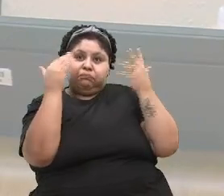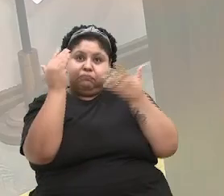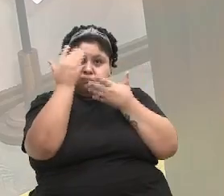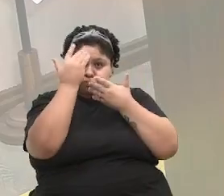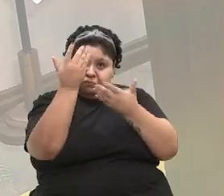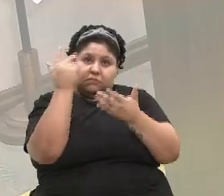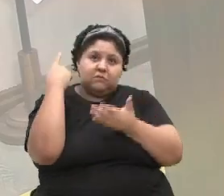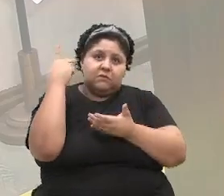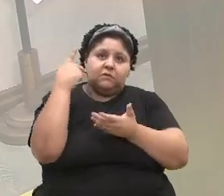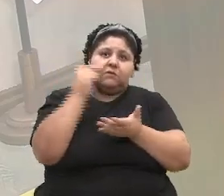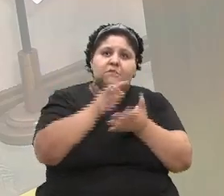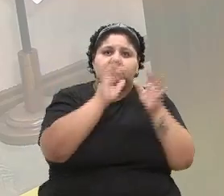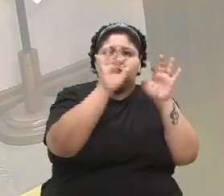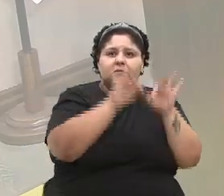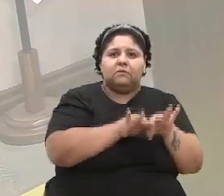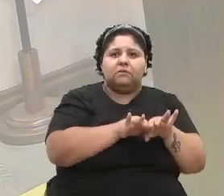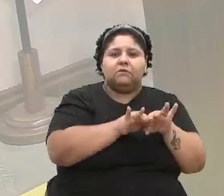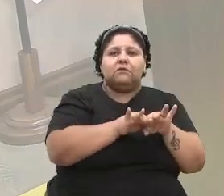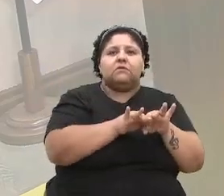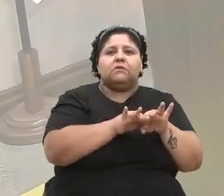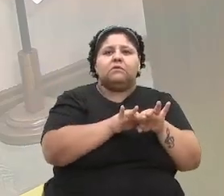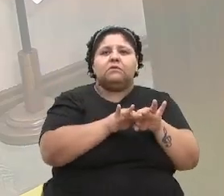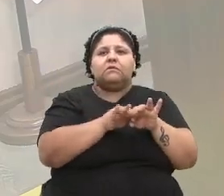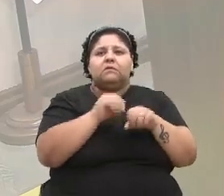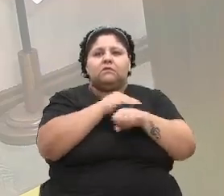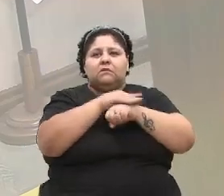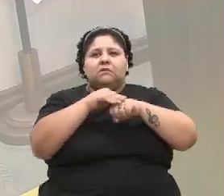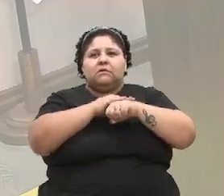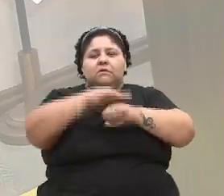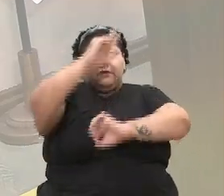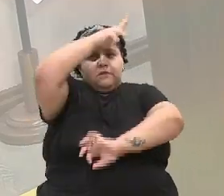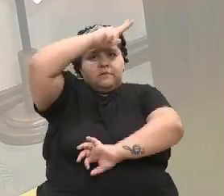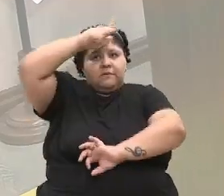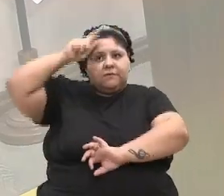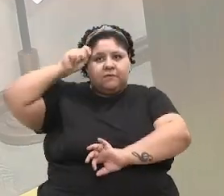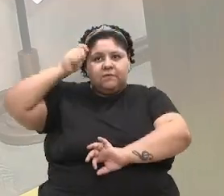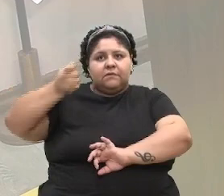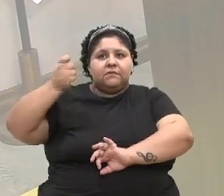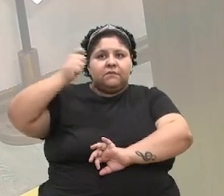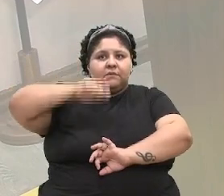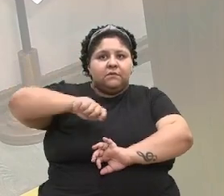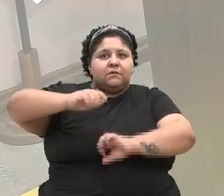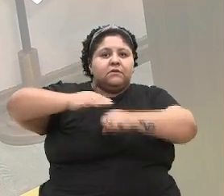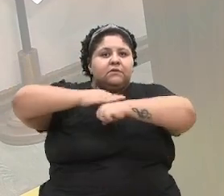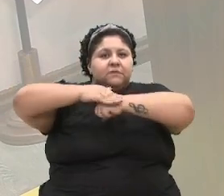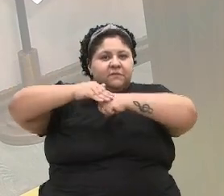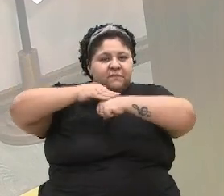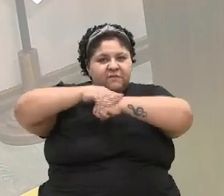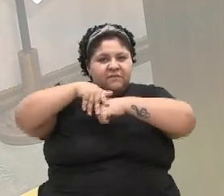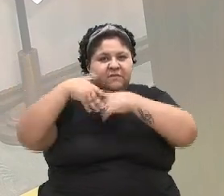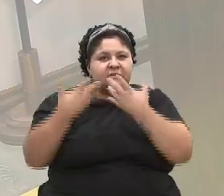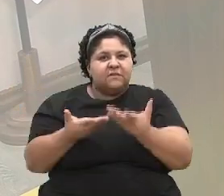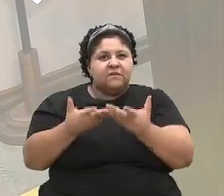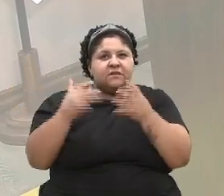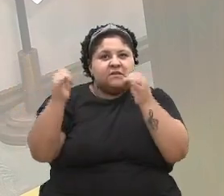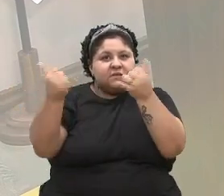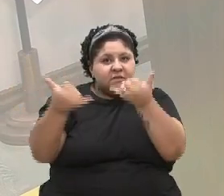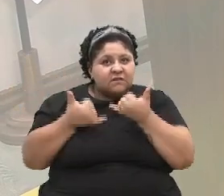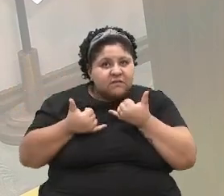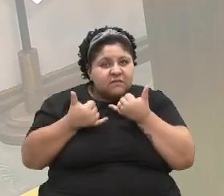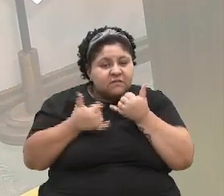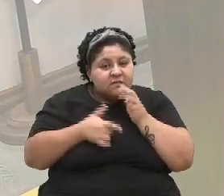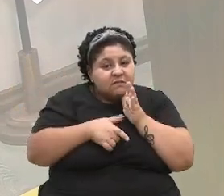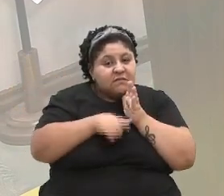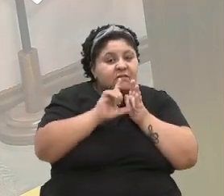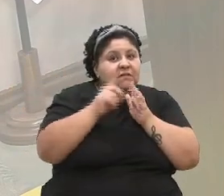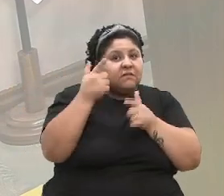vereador. Por fim, ponderei isso com o prefeito e retomo. Precisamos de diálogo, precisamos de informações antes que